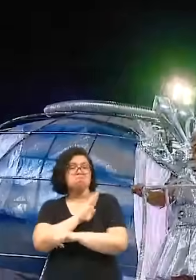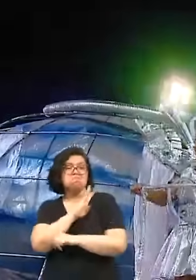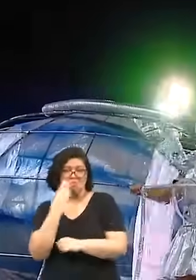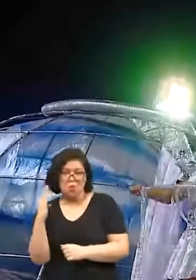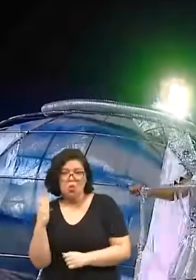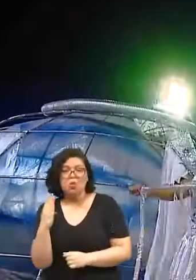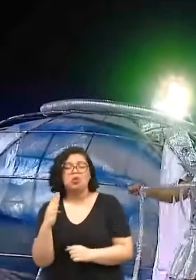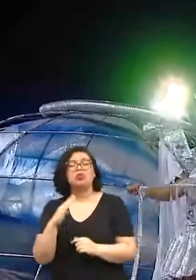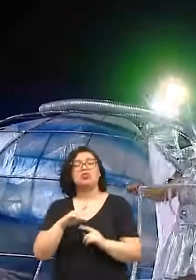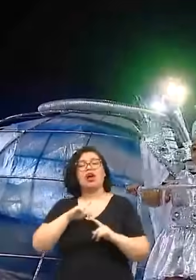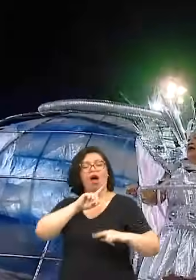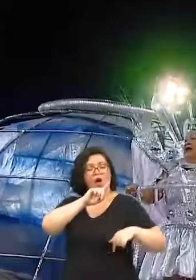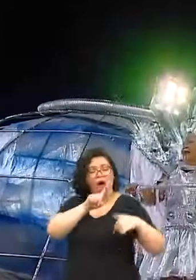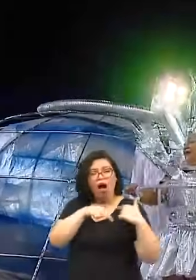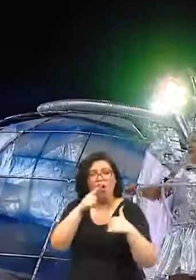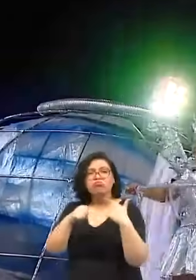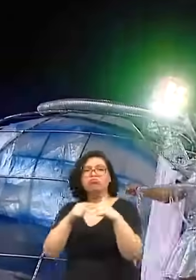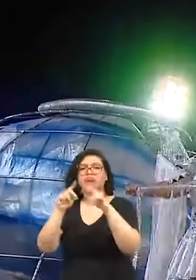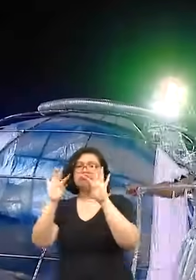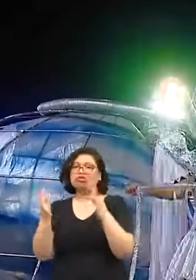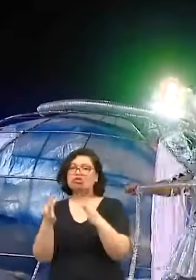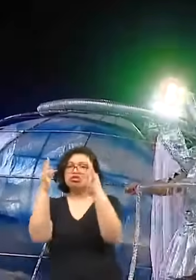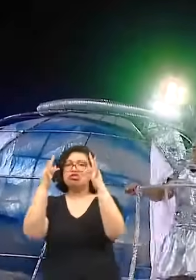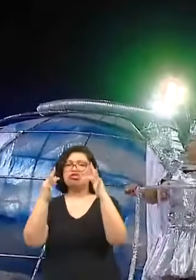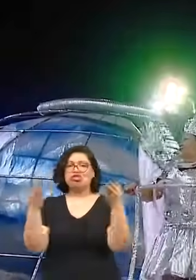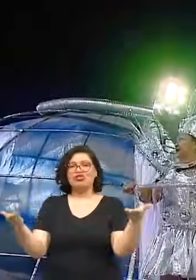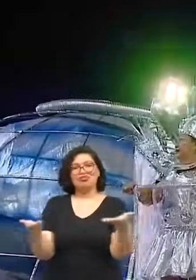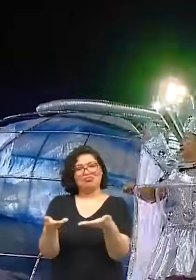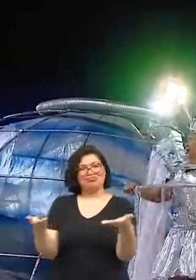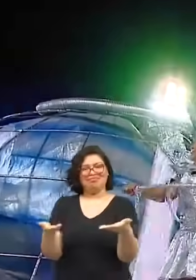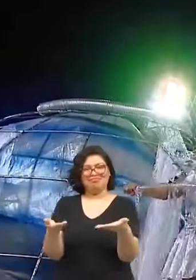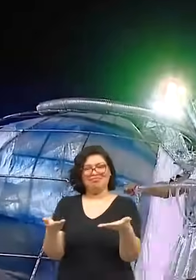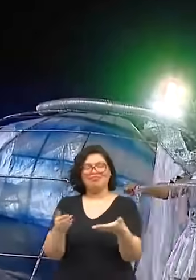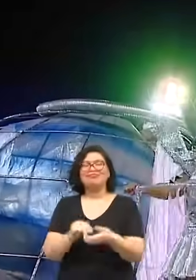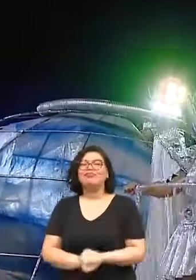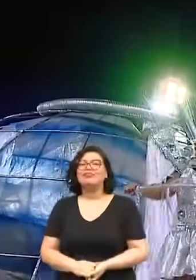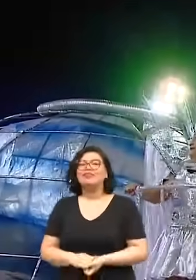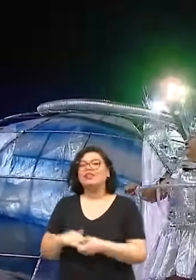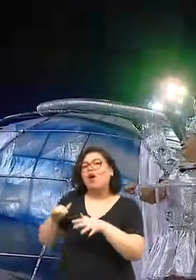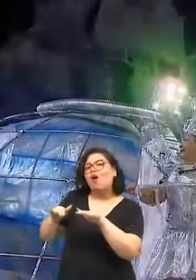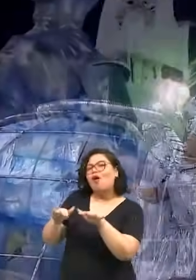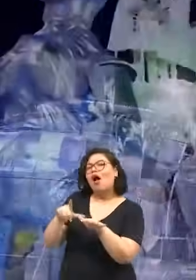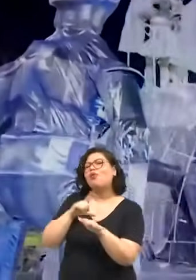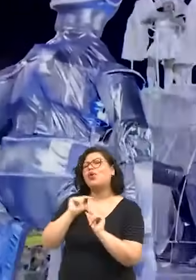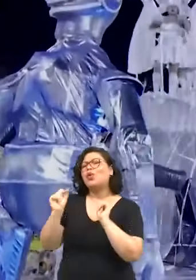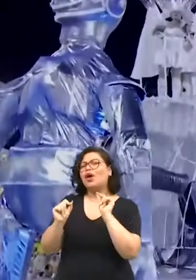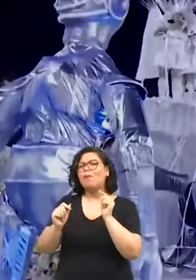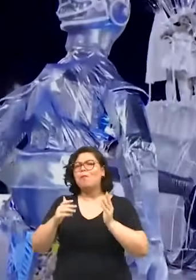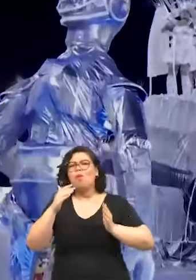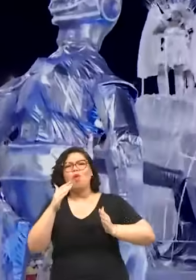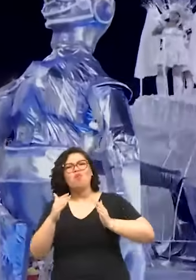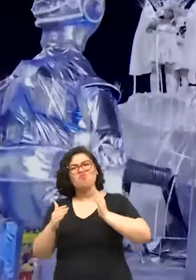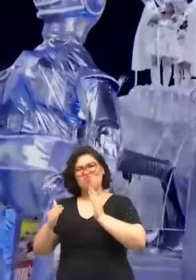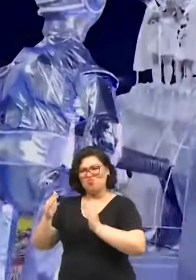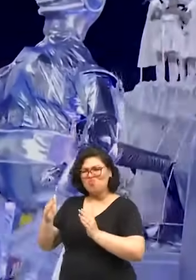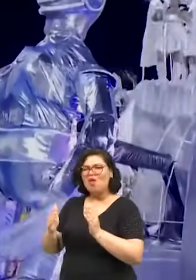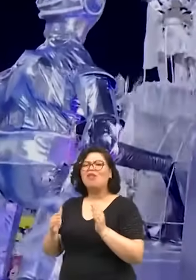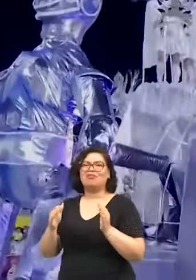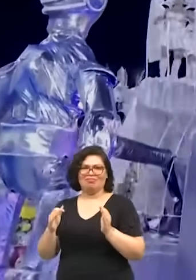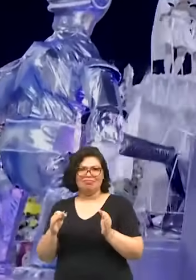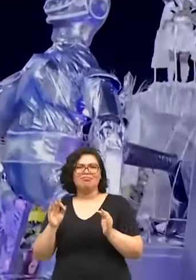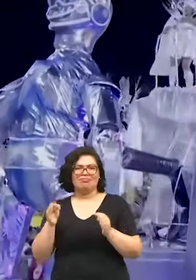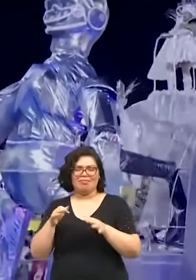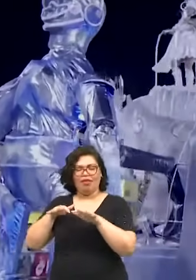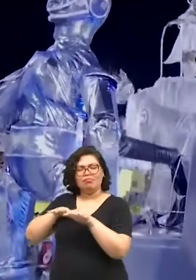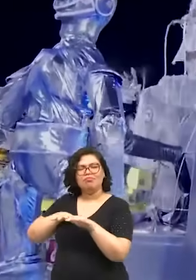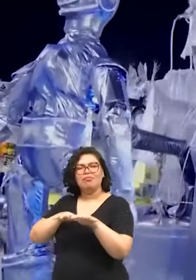rápido avanço tecnológico do mundo moderno. E esse carro aí vem trazendo movimentos. Não é isso, Alessandra? Trazendo, então, para a Avenida